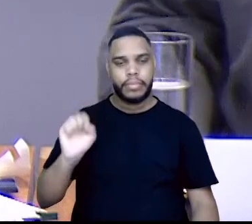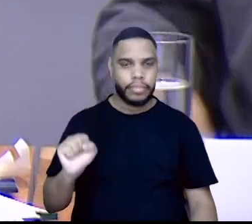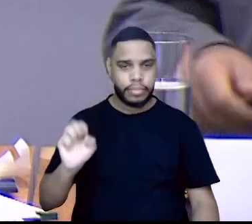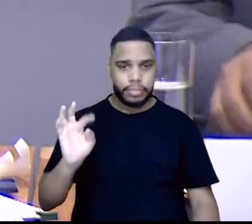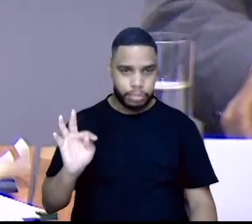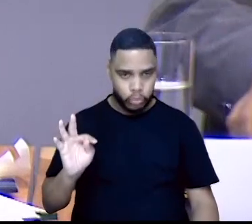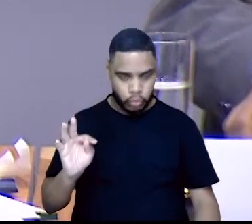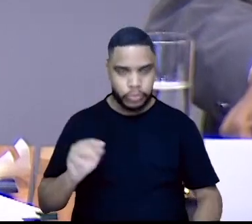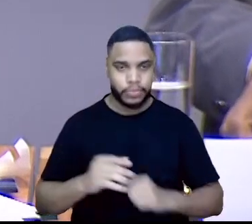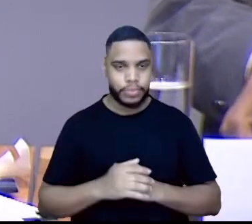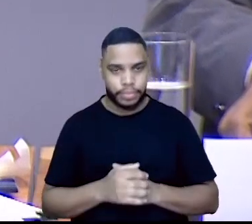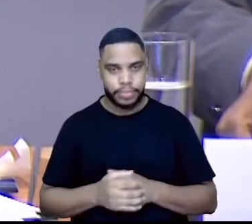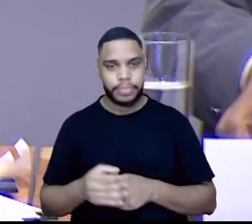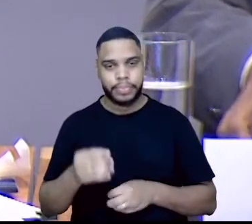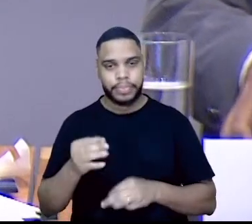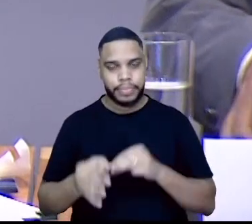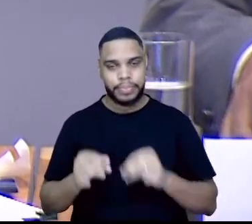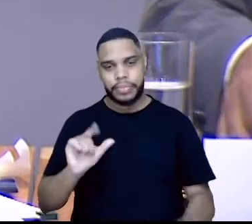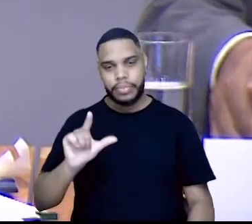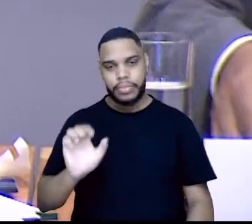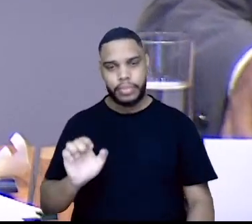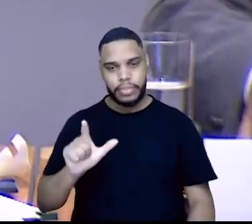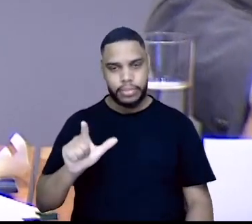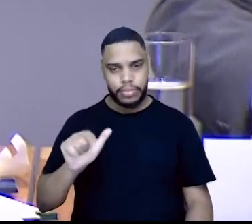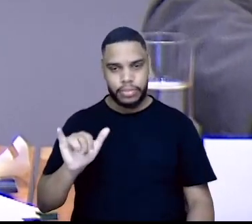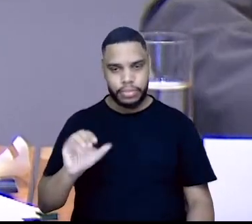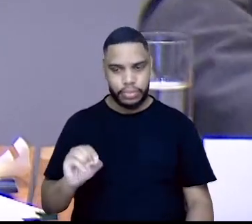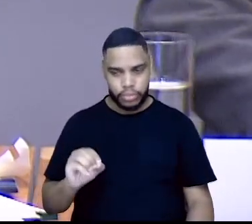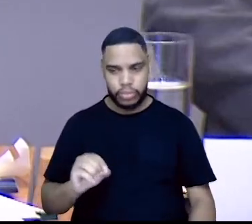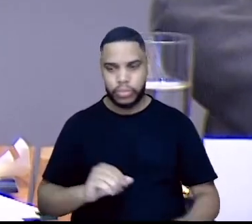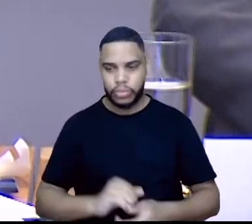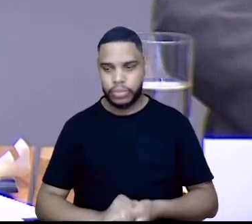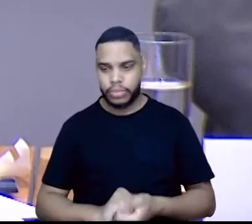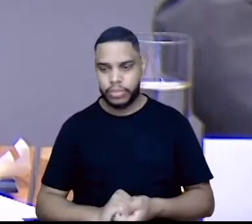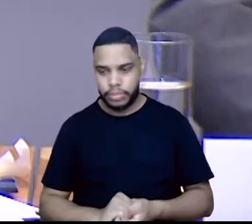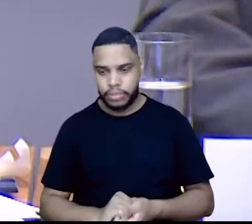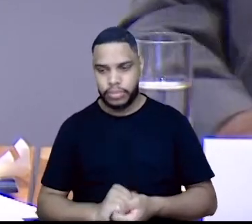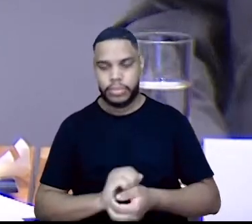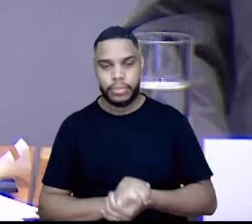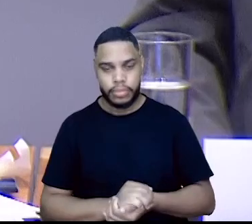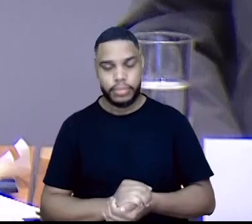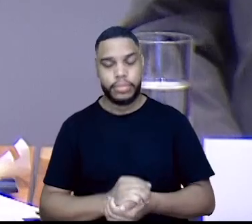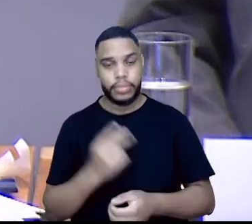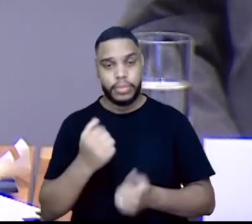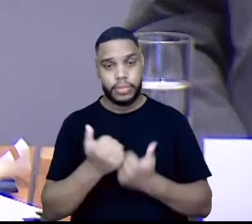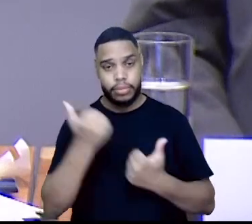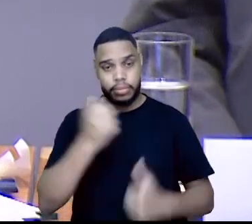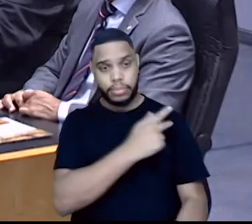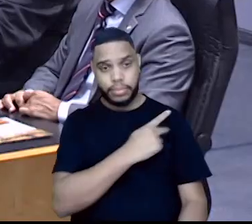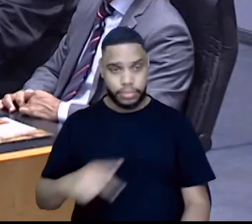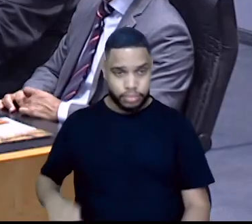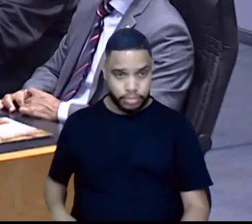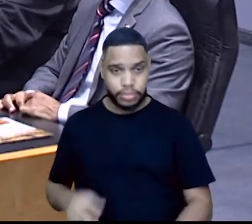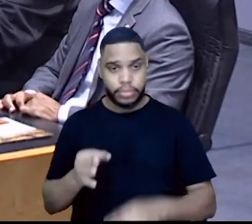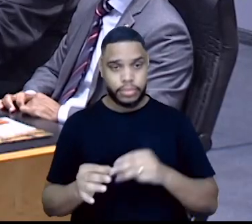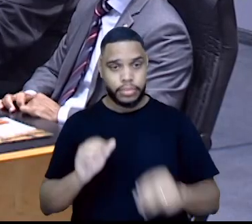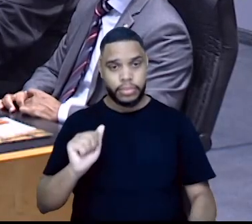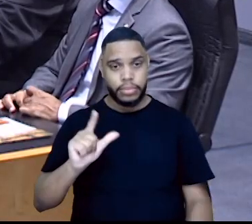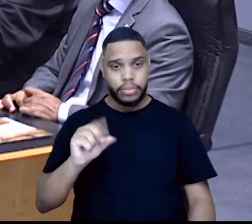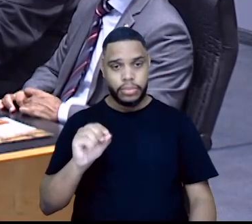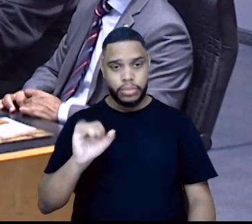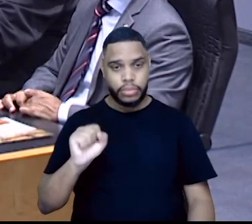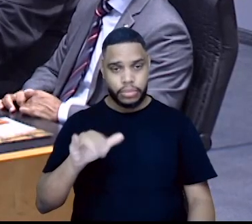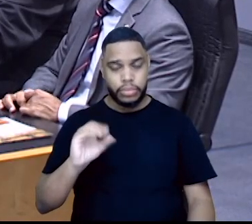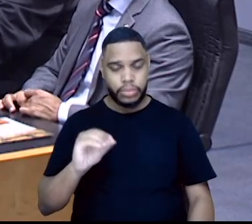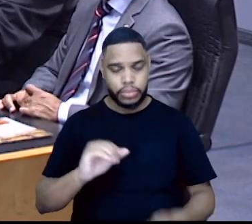Trabalho, ministro Lélio Bentes Correia. Cumprimento o vice-presidente e presidente eleito, Aloísio Correia da Veiga.